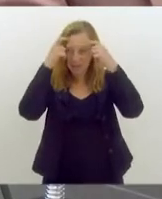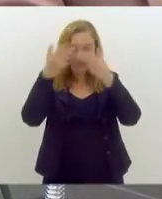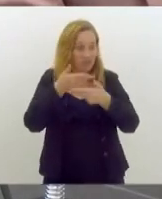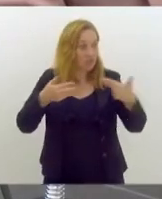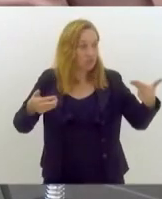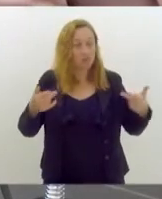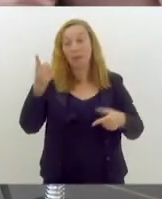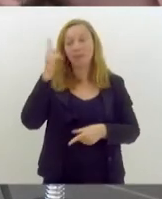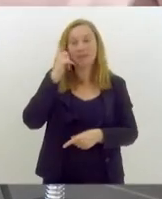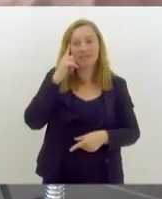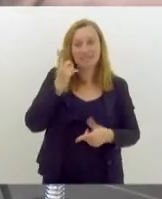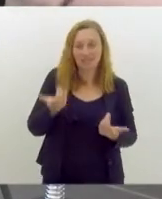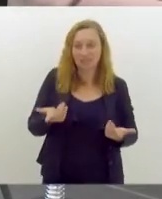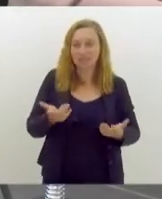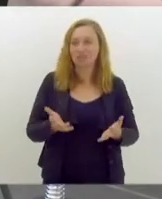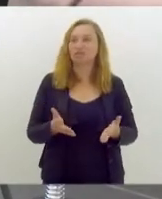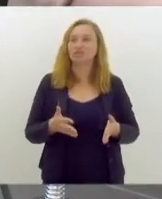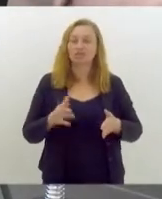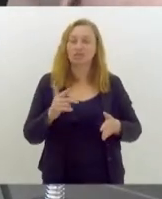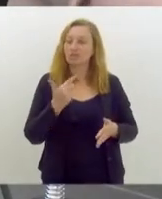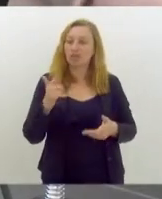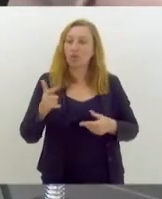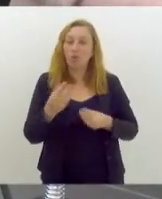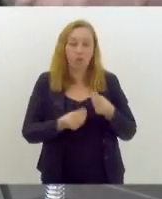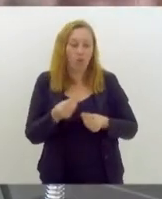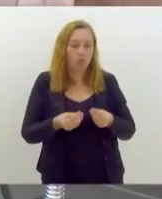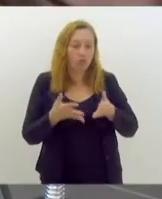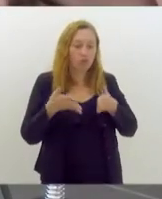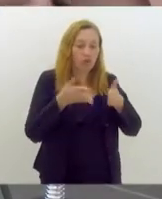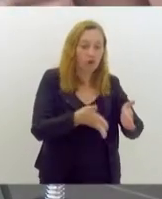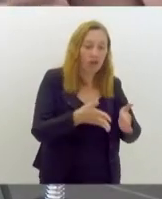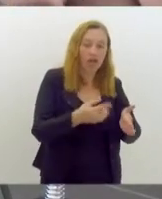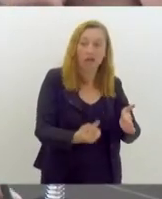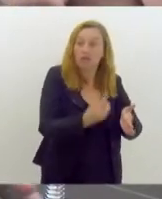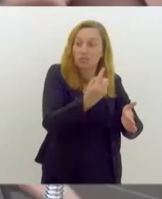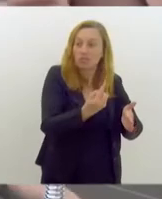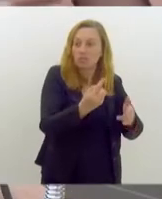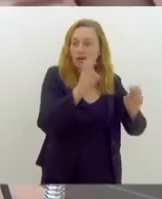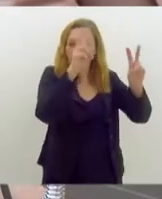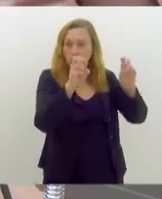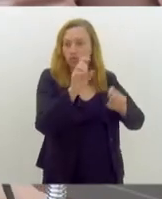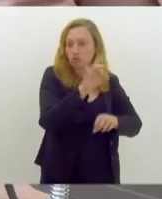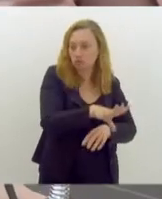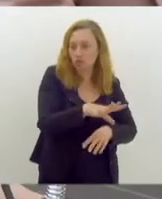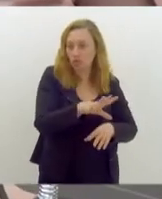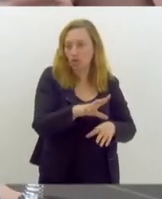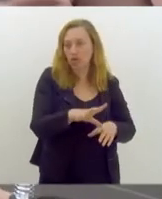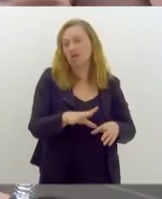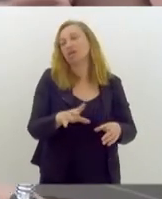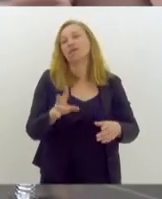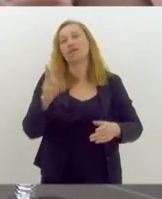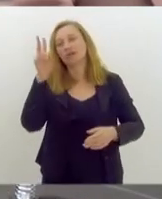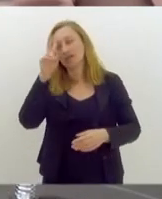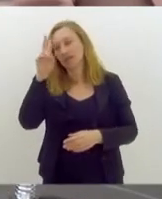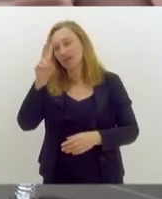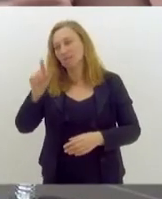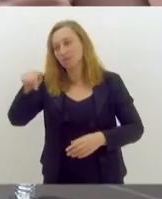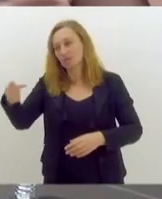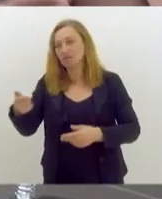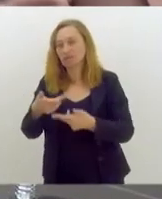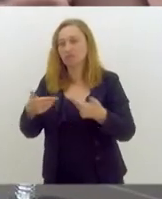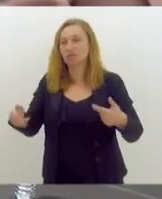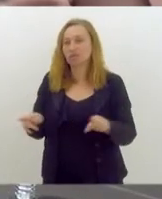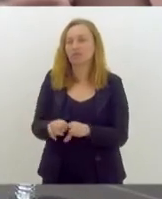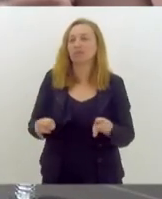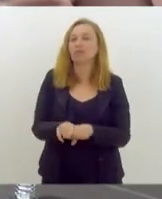acabou você sai do tema e vai para as eleições Gerais